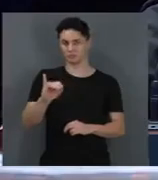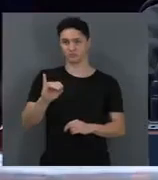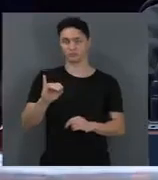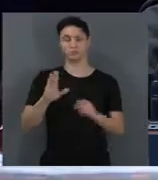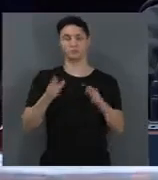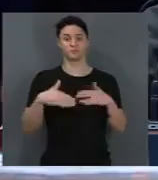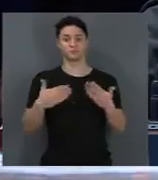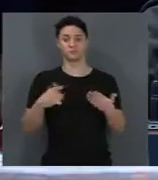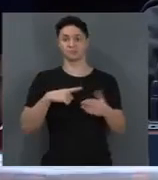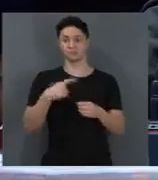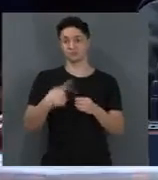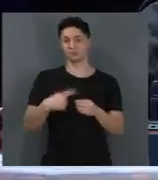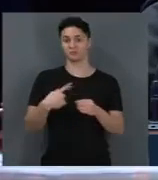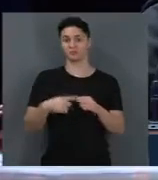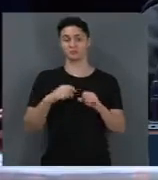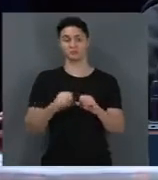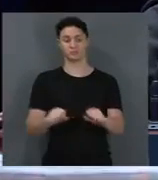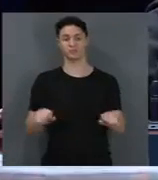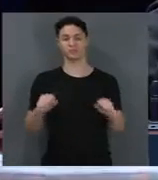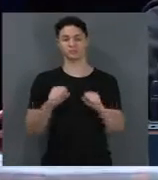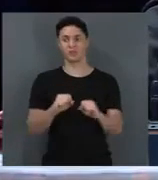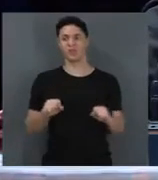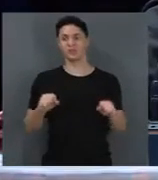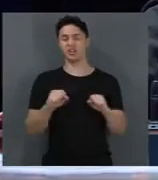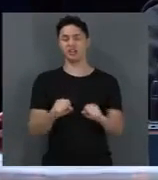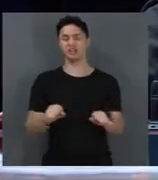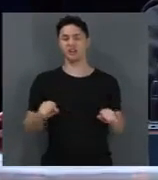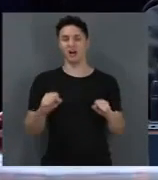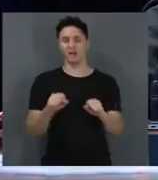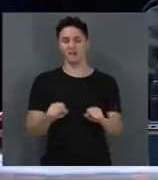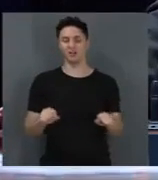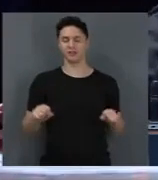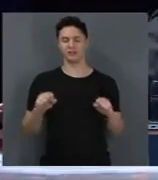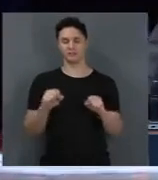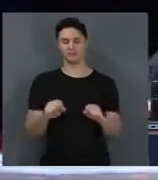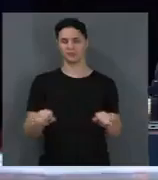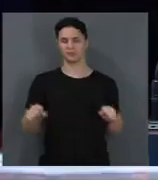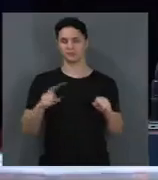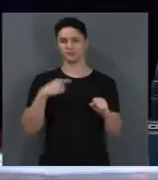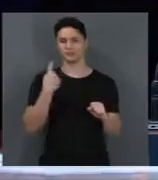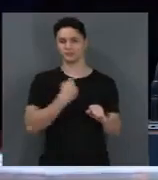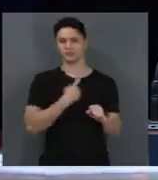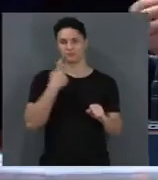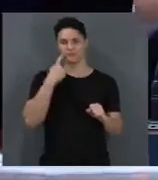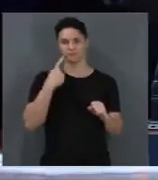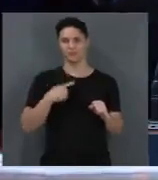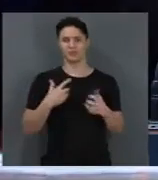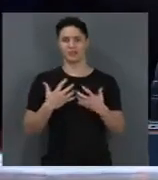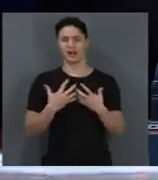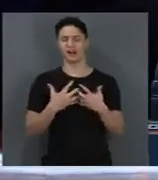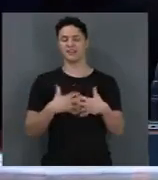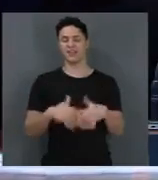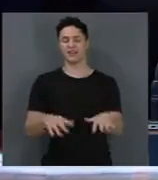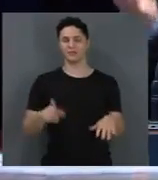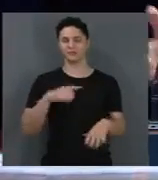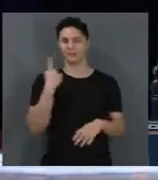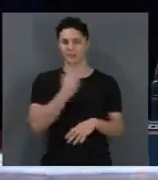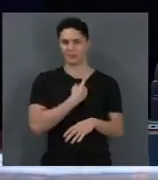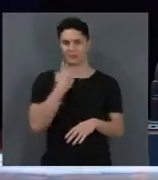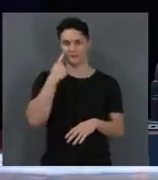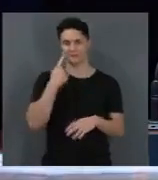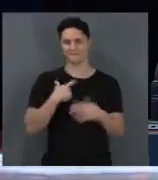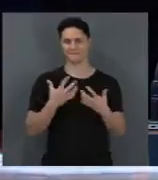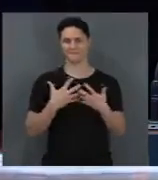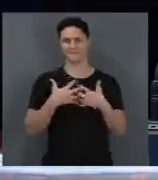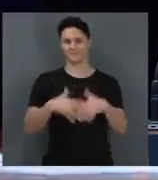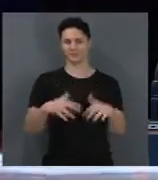a cidade de Canoas, para recuperar a cidade. Tive ali na região de Lajeado, me apresentaram um projeto muito interessante